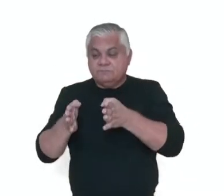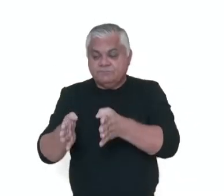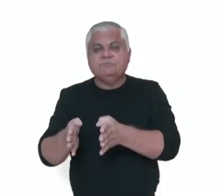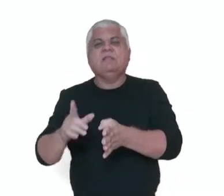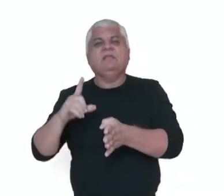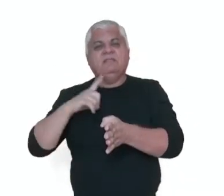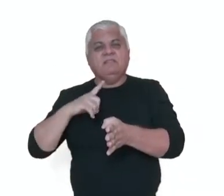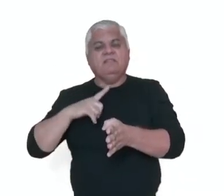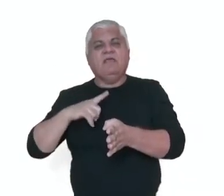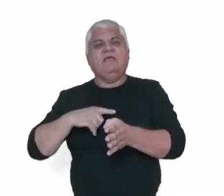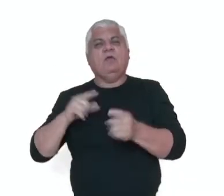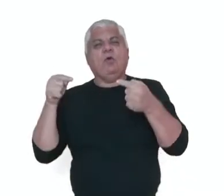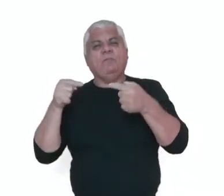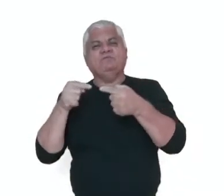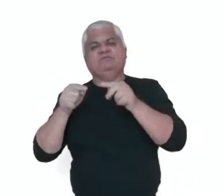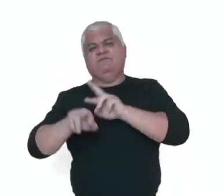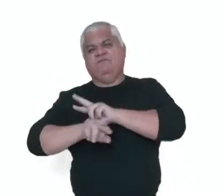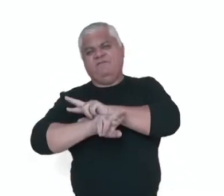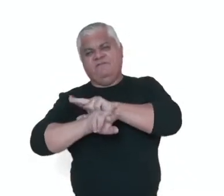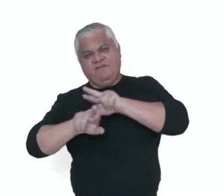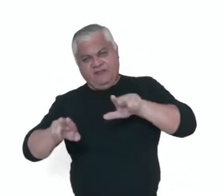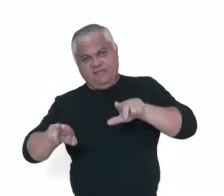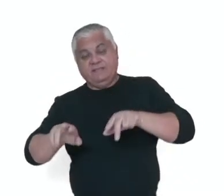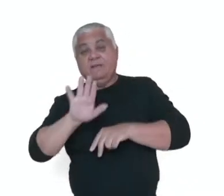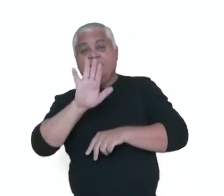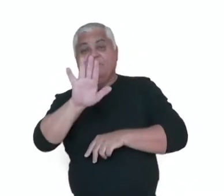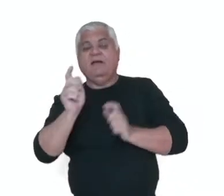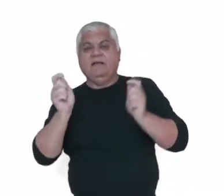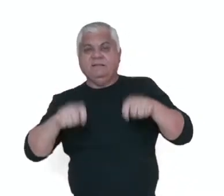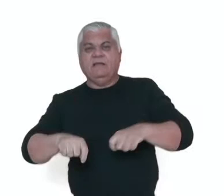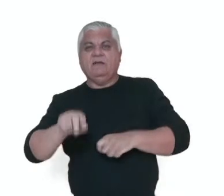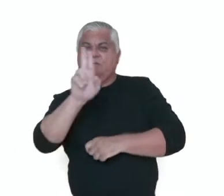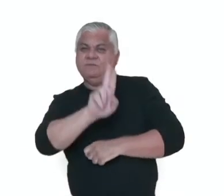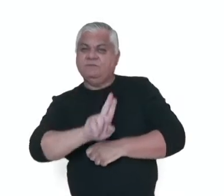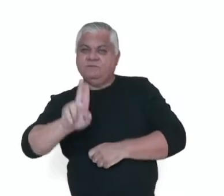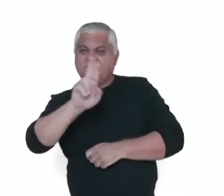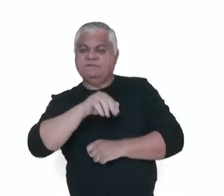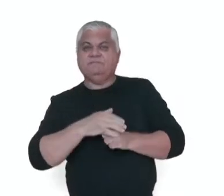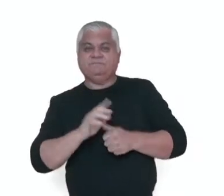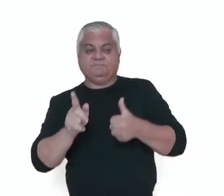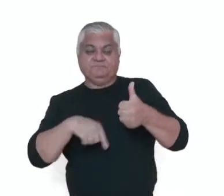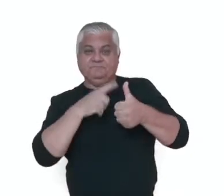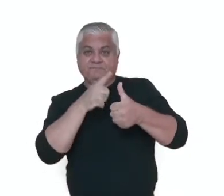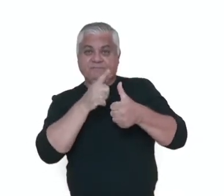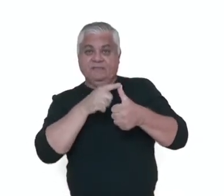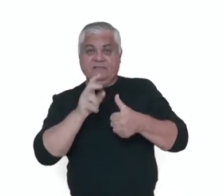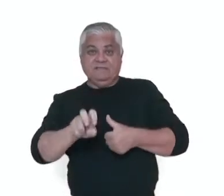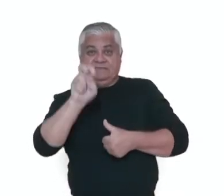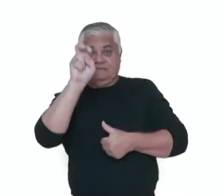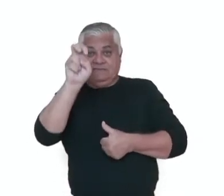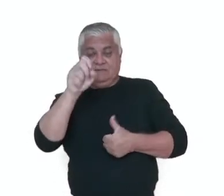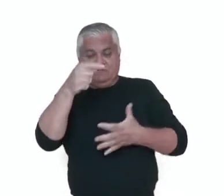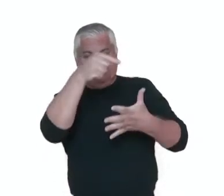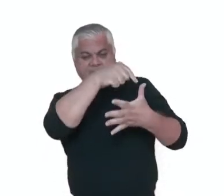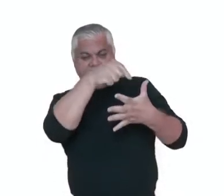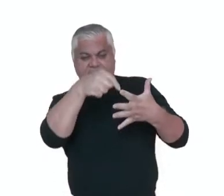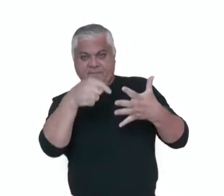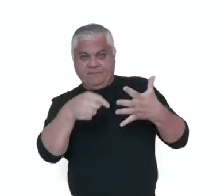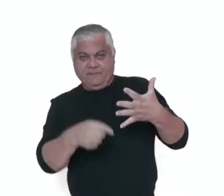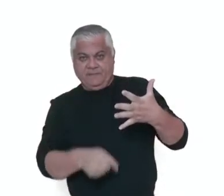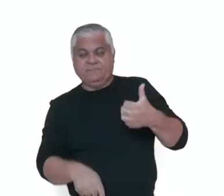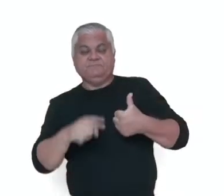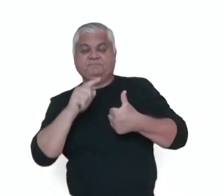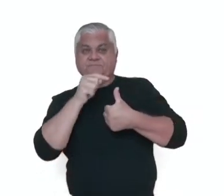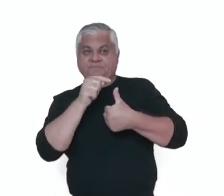diversos objetivos, ampliando as possibilidades de sua utilização. Ela apresenta 5 campos de atuação. Então, nós temos